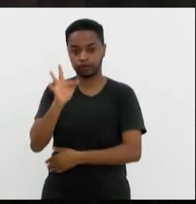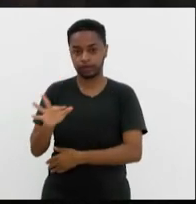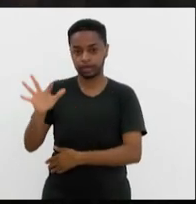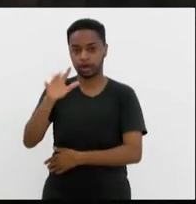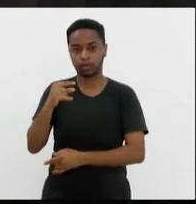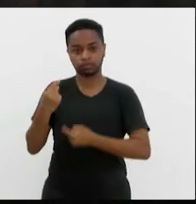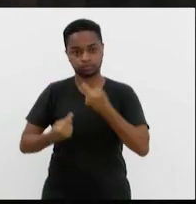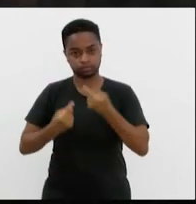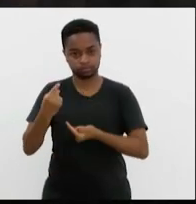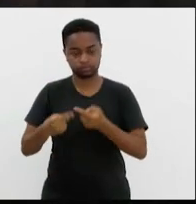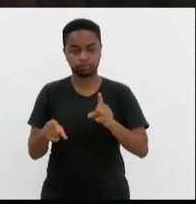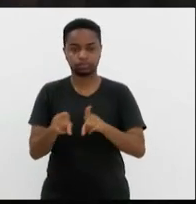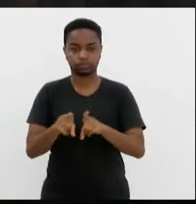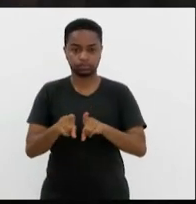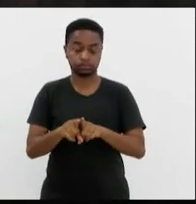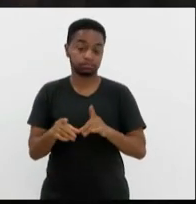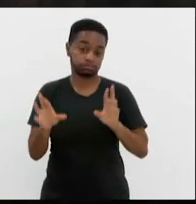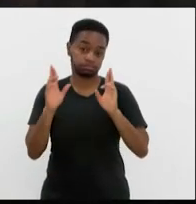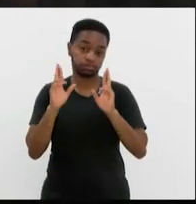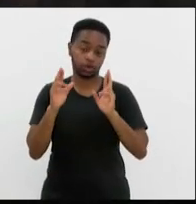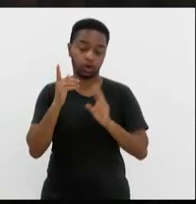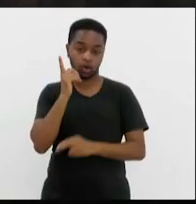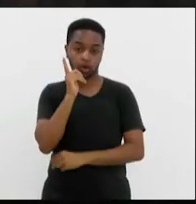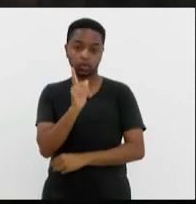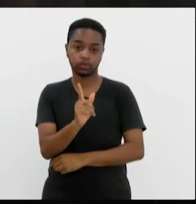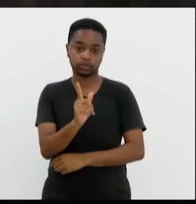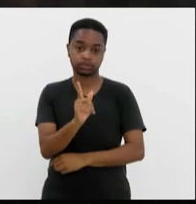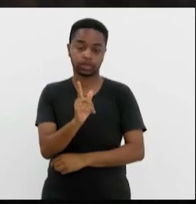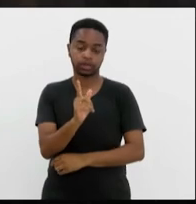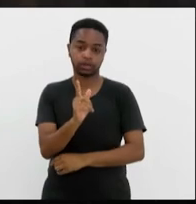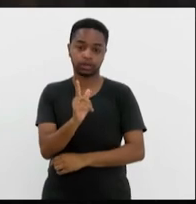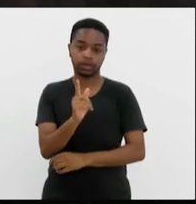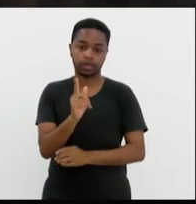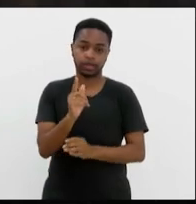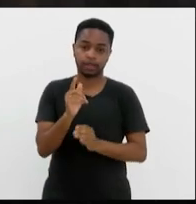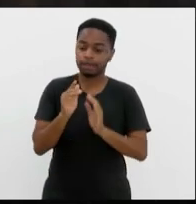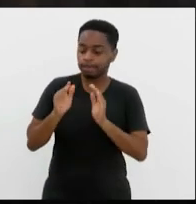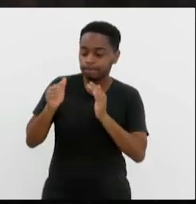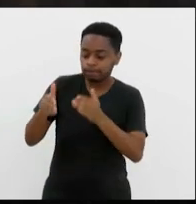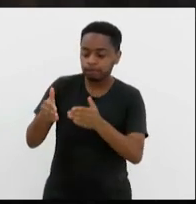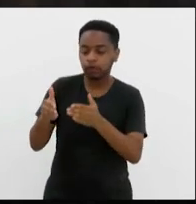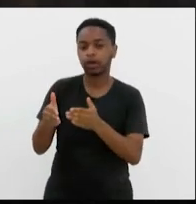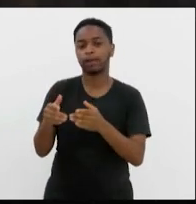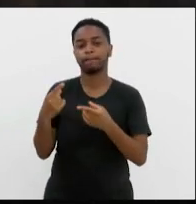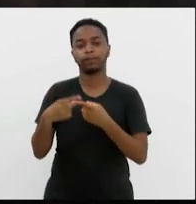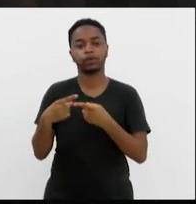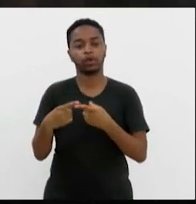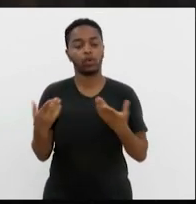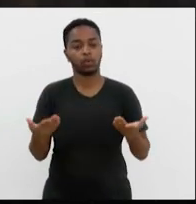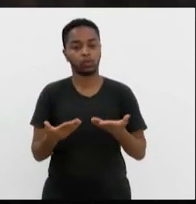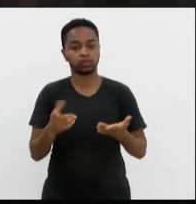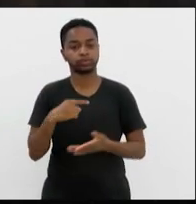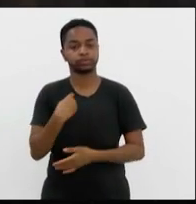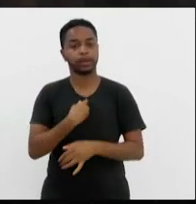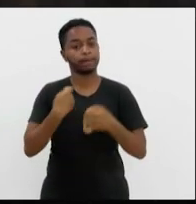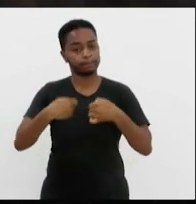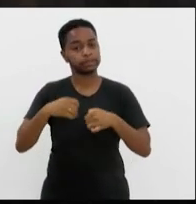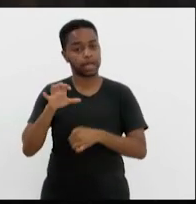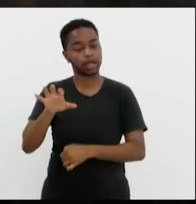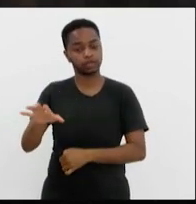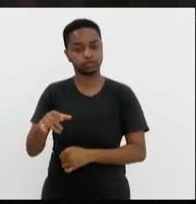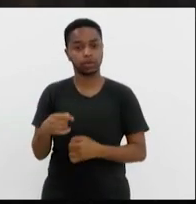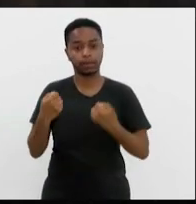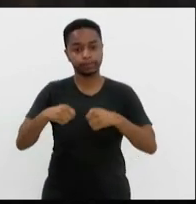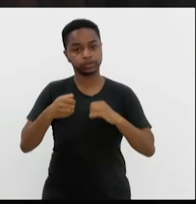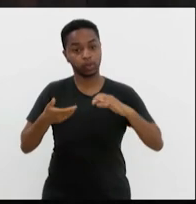também. Eu espero que eles possam cada vez mais arrochar, porque o que nós precisamos hoje é exatamente isso. Que o